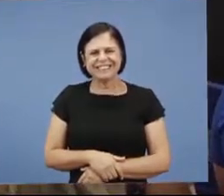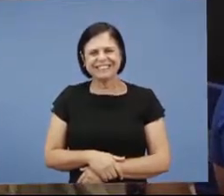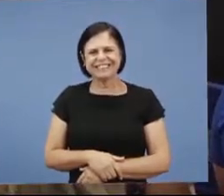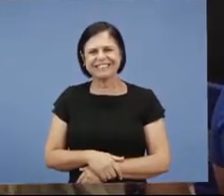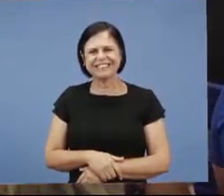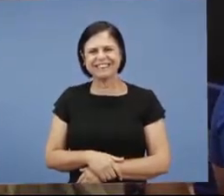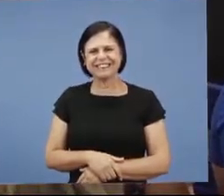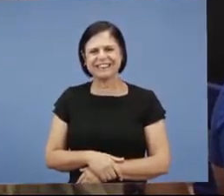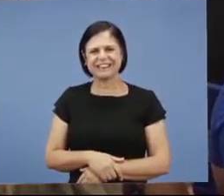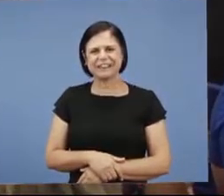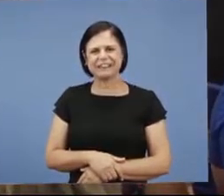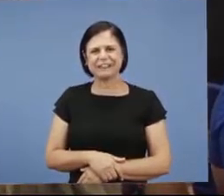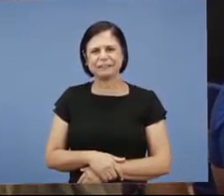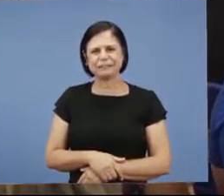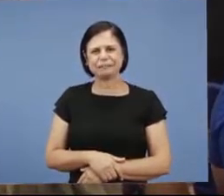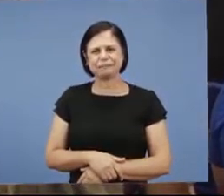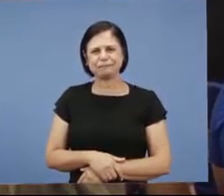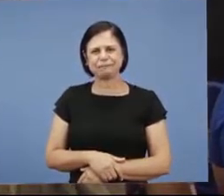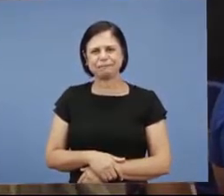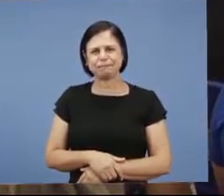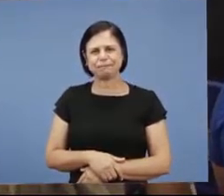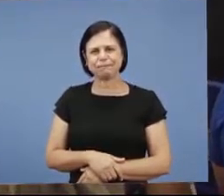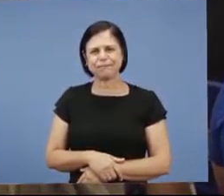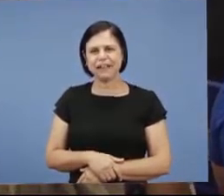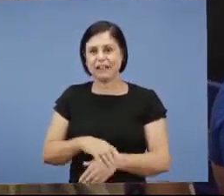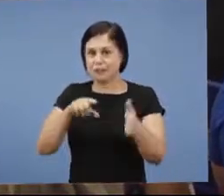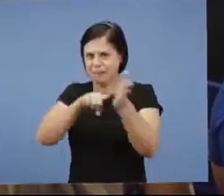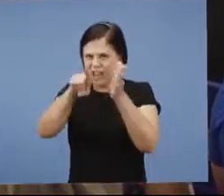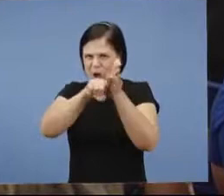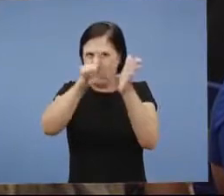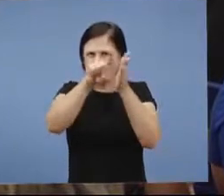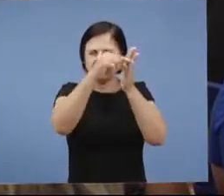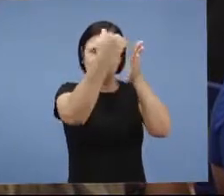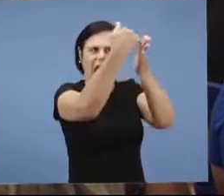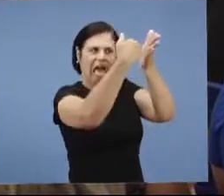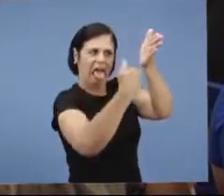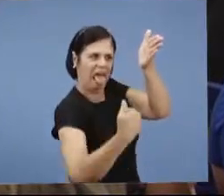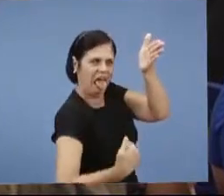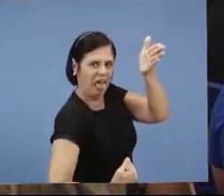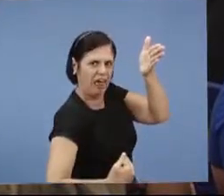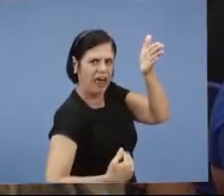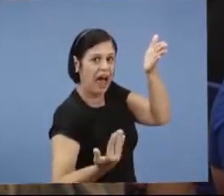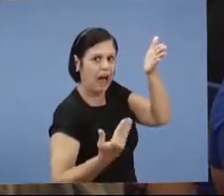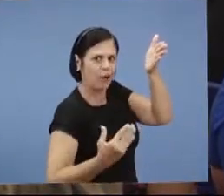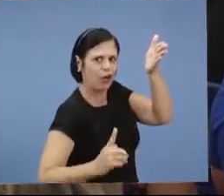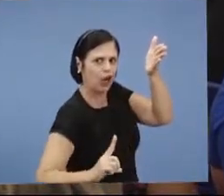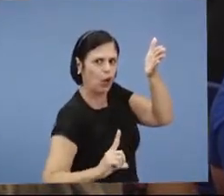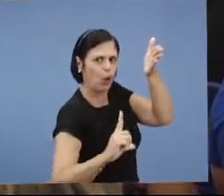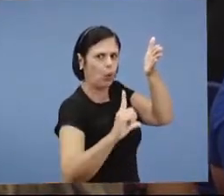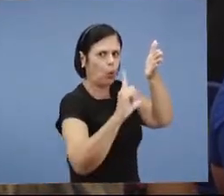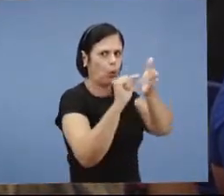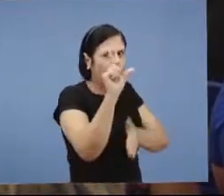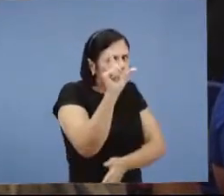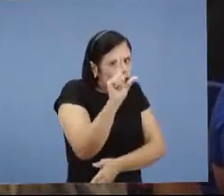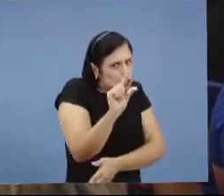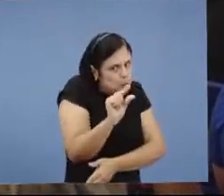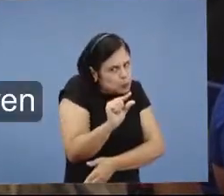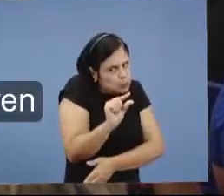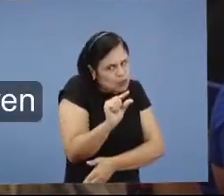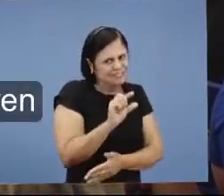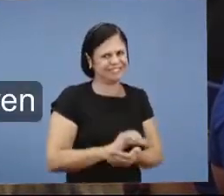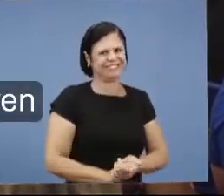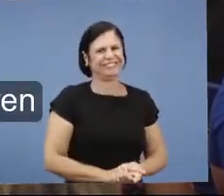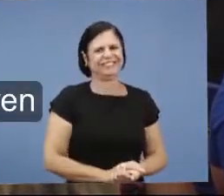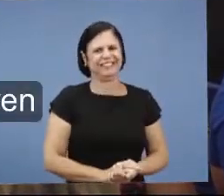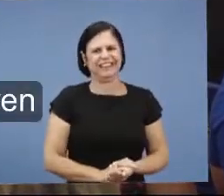diminuindo as questões. Nós tínhamos uns 3 assuntos, mas nós vamos colocar só o